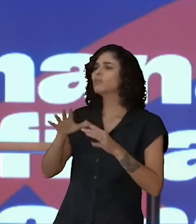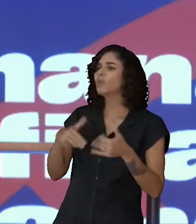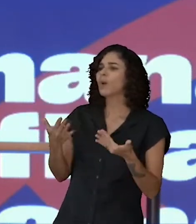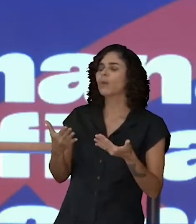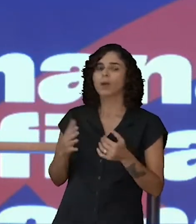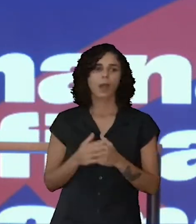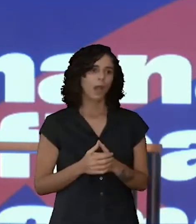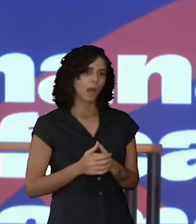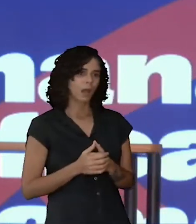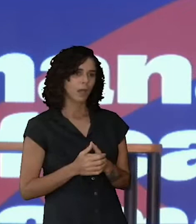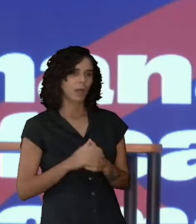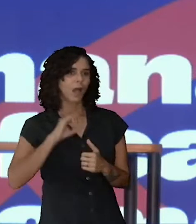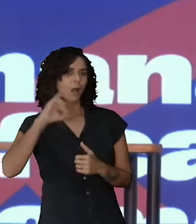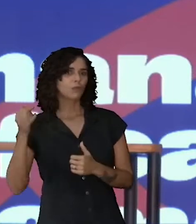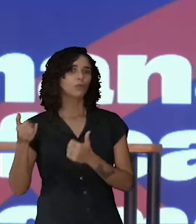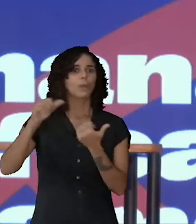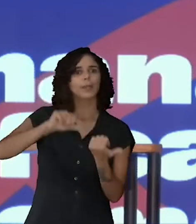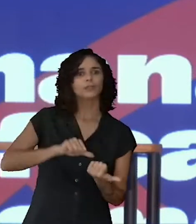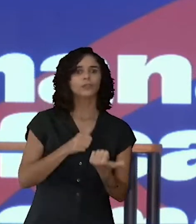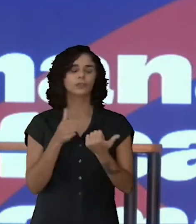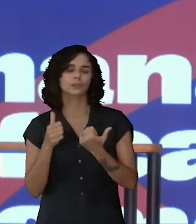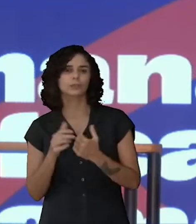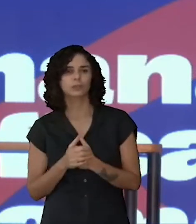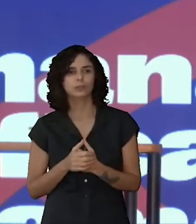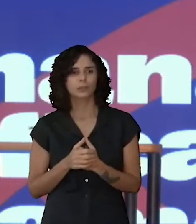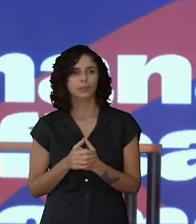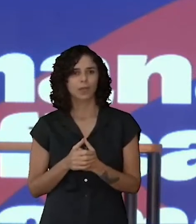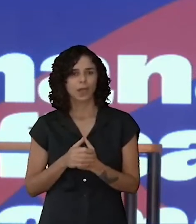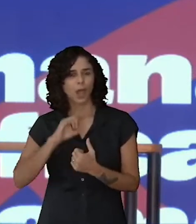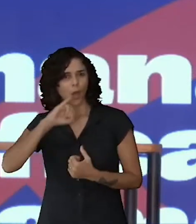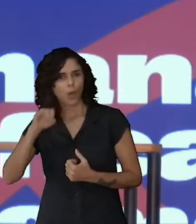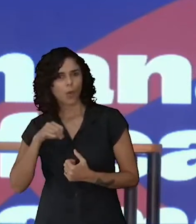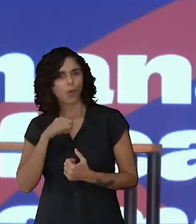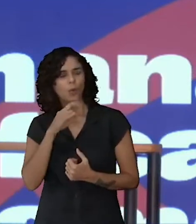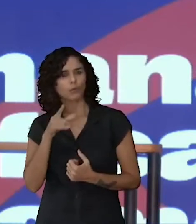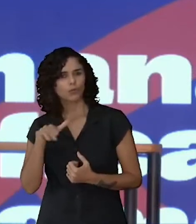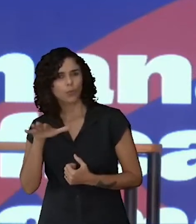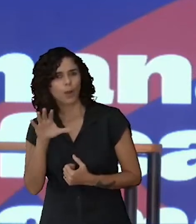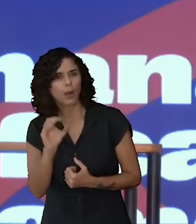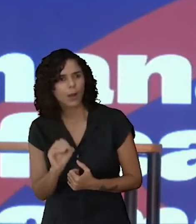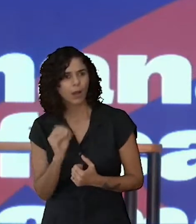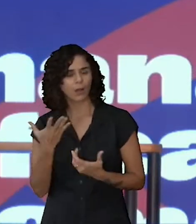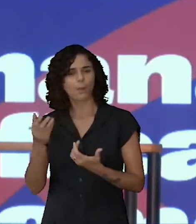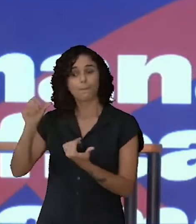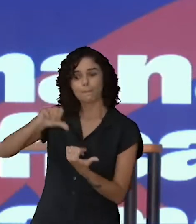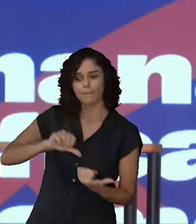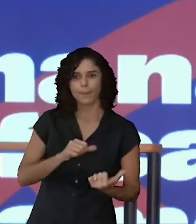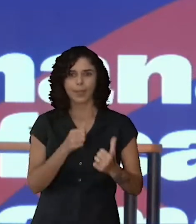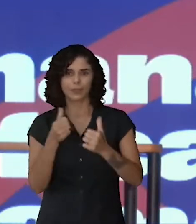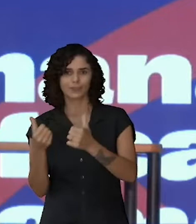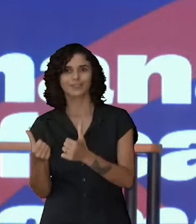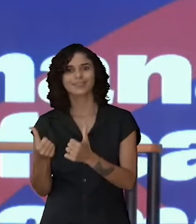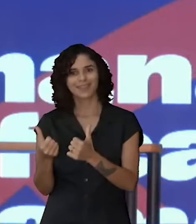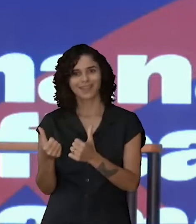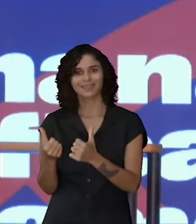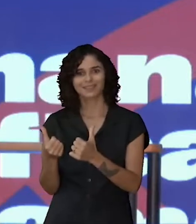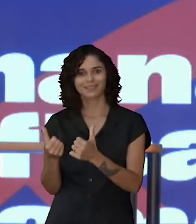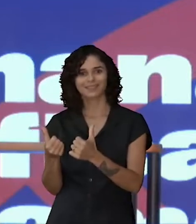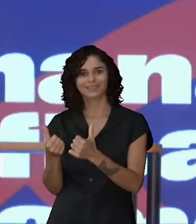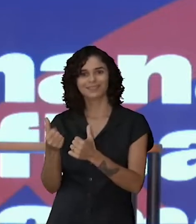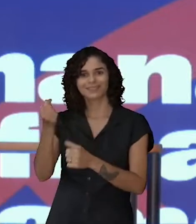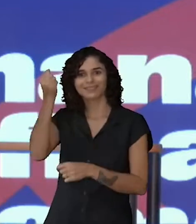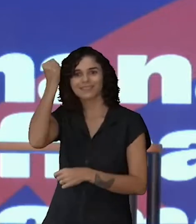João, responderam. E Paulo disse: João batizava com o batismo de